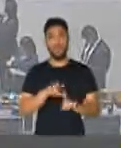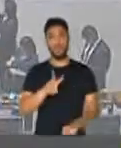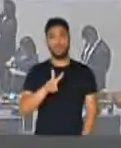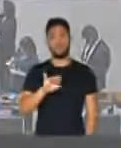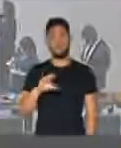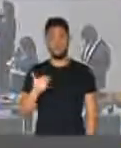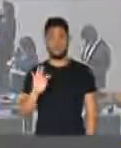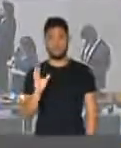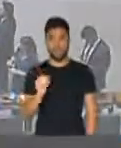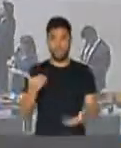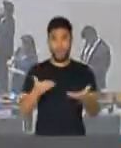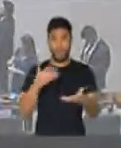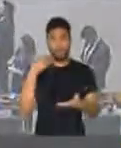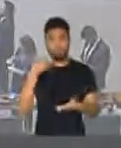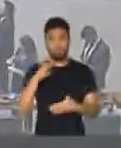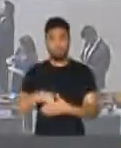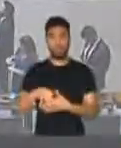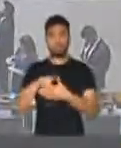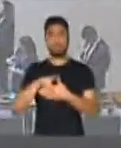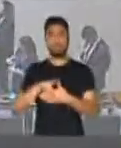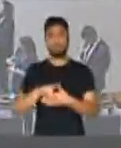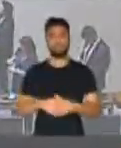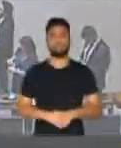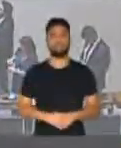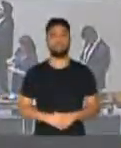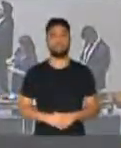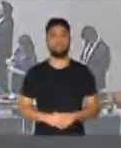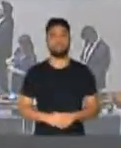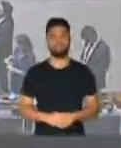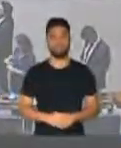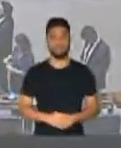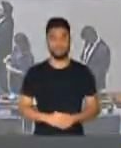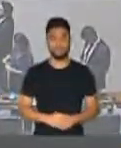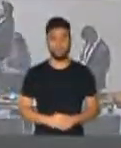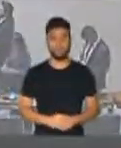falar pela liderança, a gente acompanha em instantes.